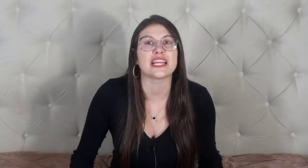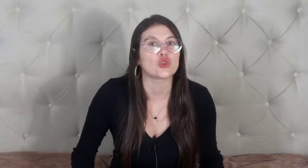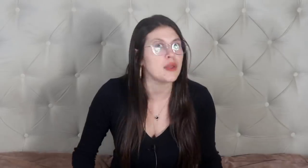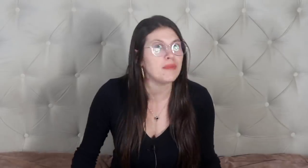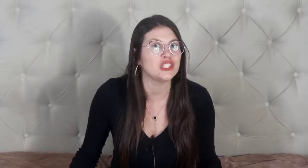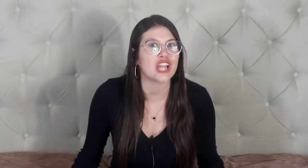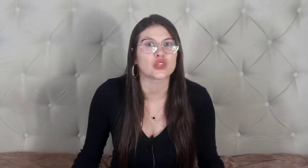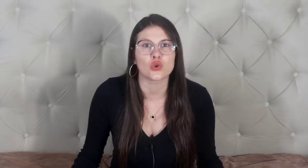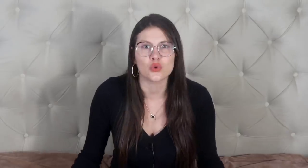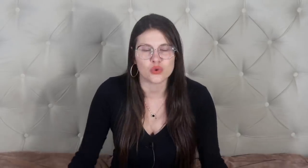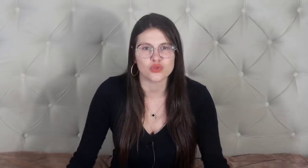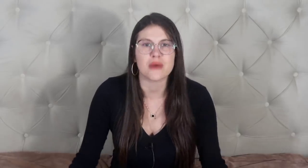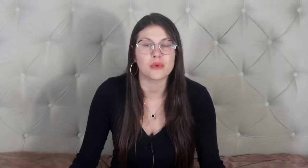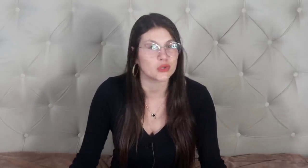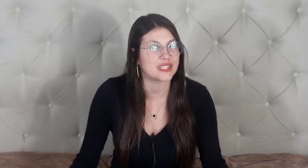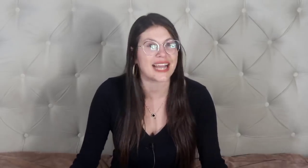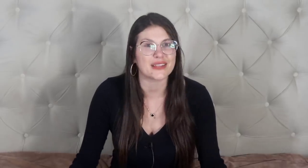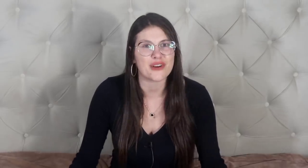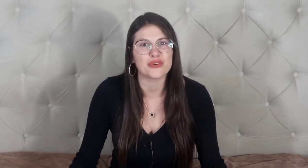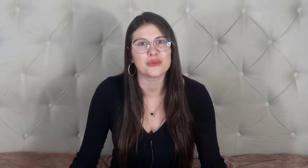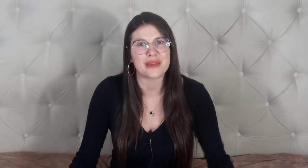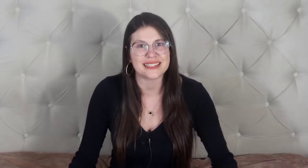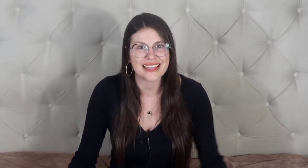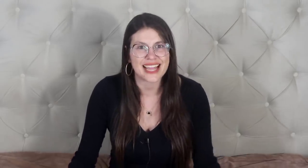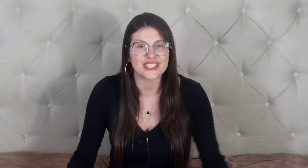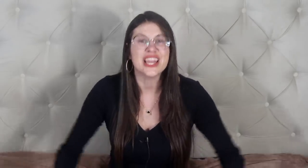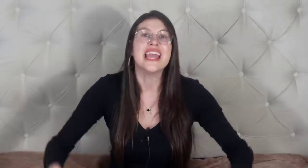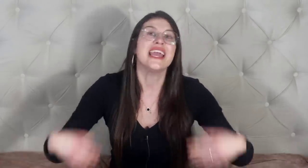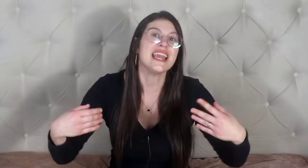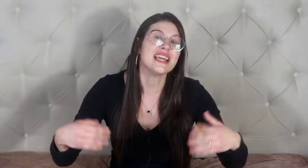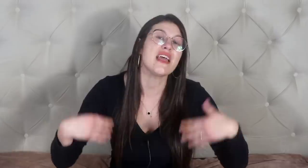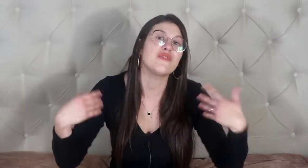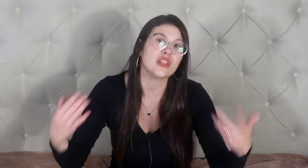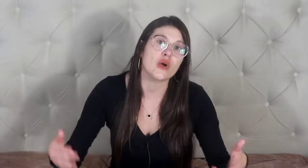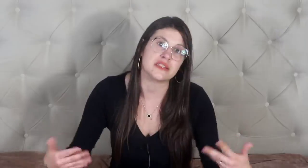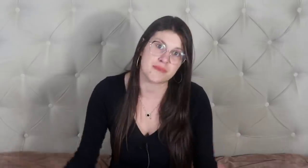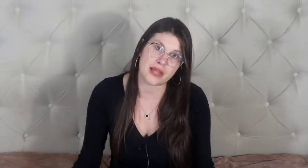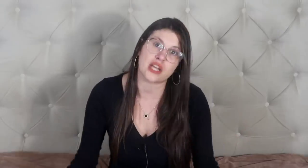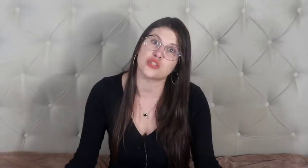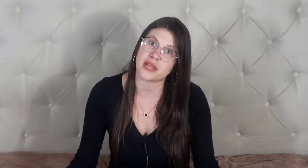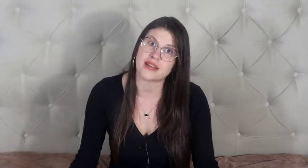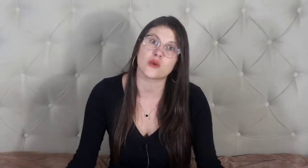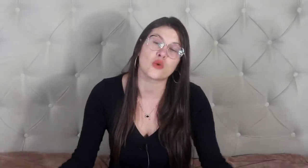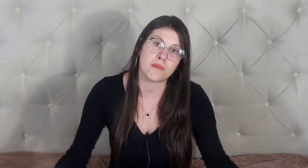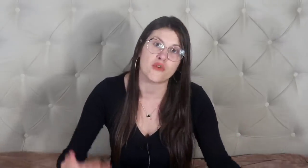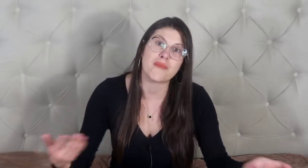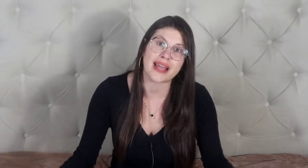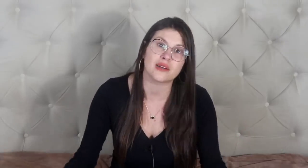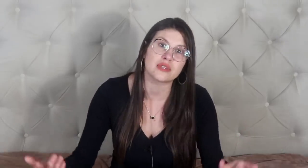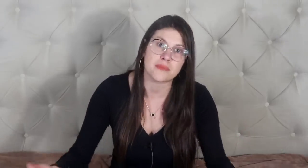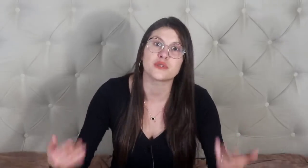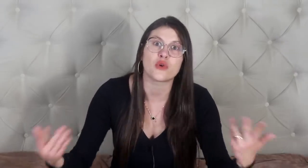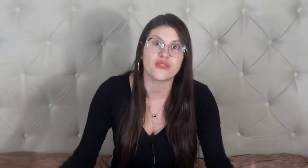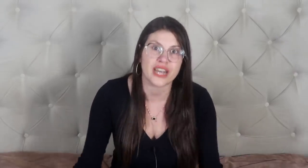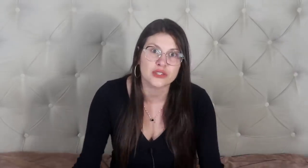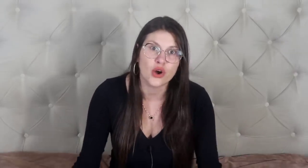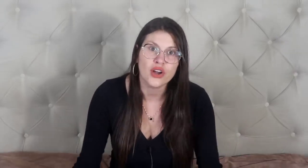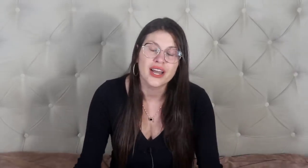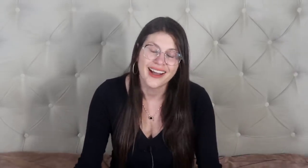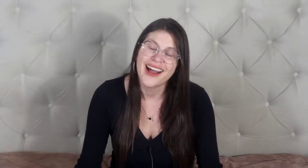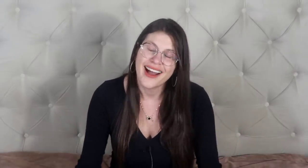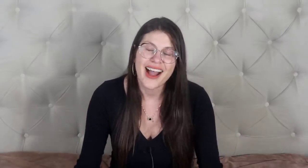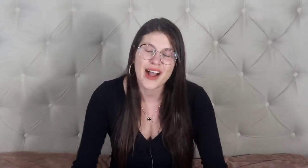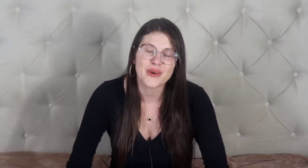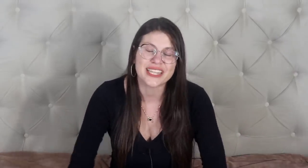da Bahia, tentou impedir a todo custo uma motossiata a favor do presidente. E que, devido ao respeito e admiração que o povo baiano tem pro seu